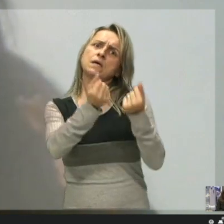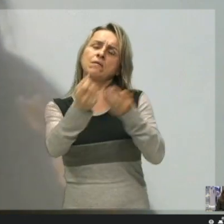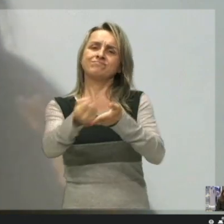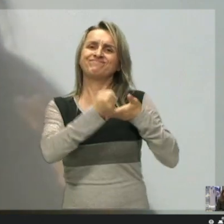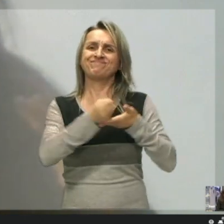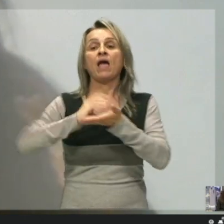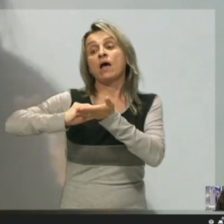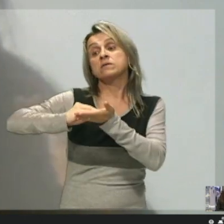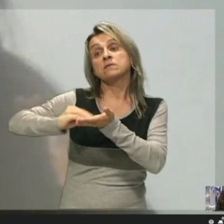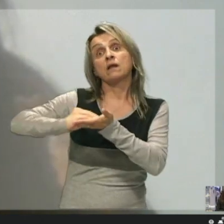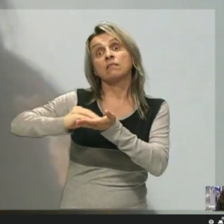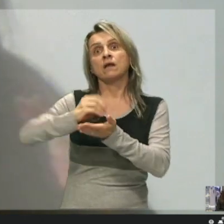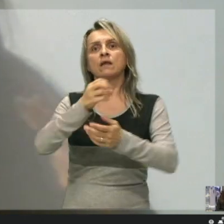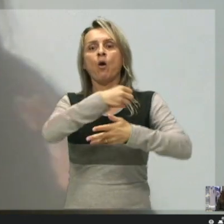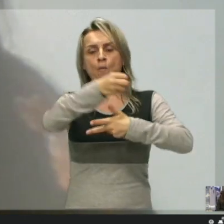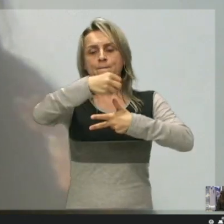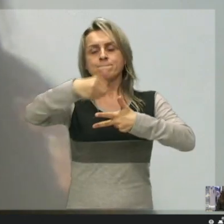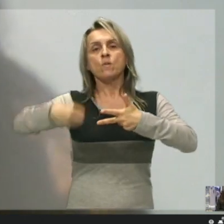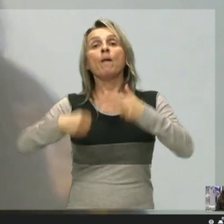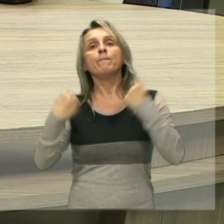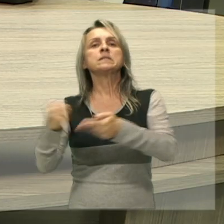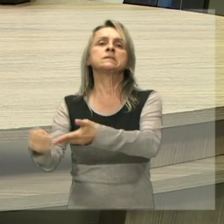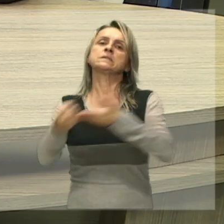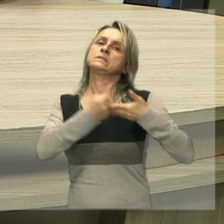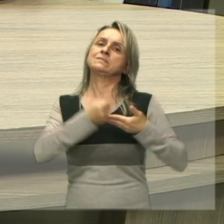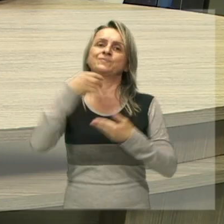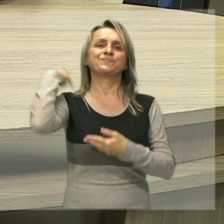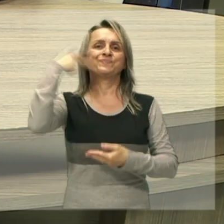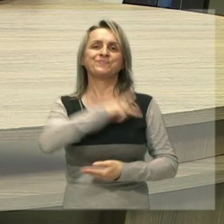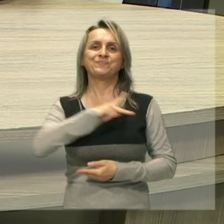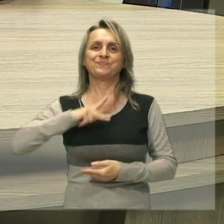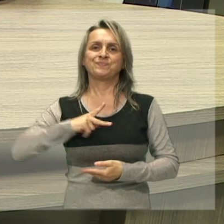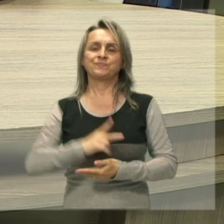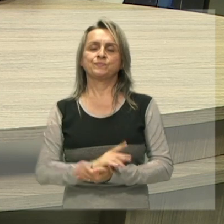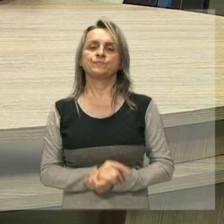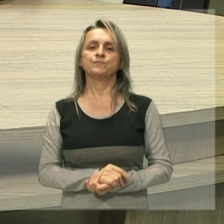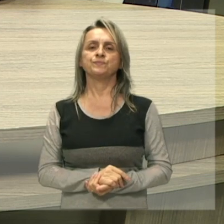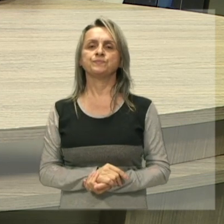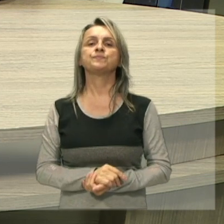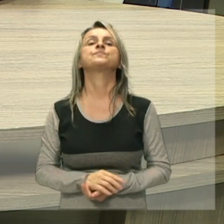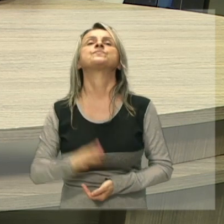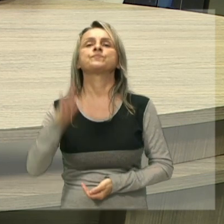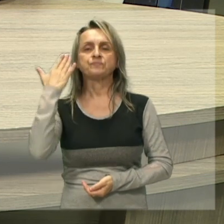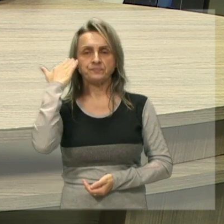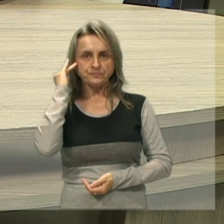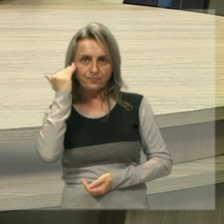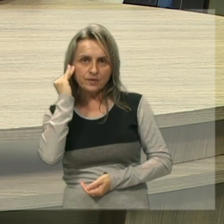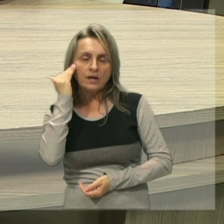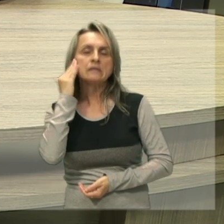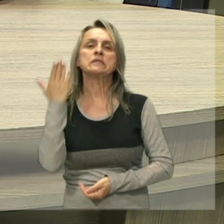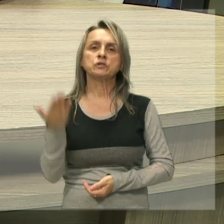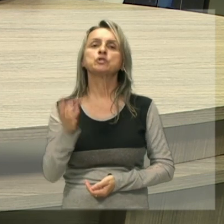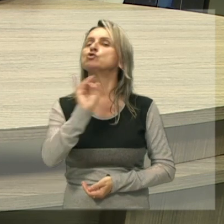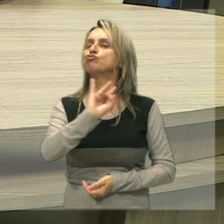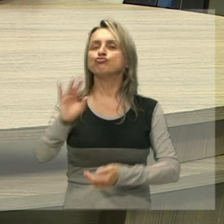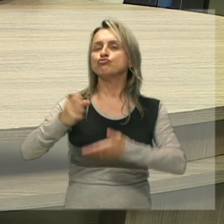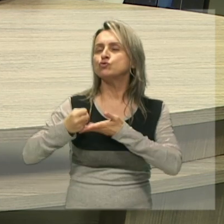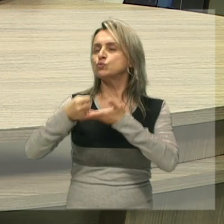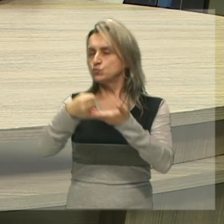custear essas políticas públicas. Entendo. Então, no caso, seria mais para ajudar realmente a